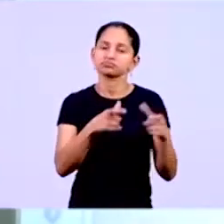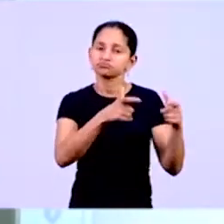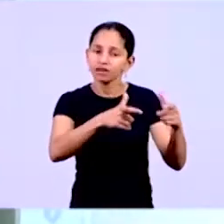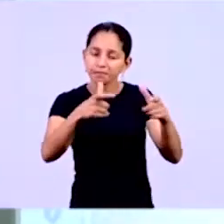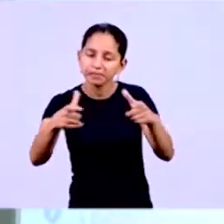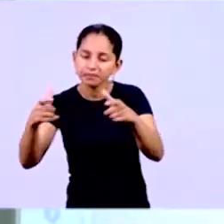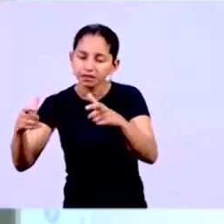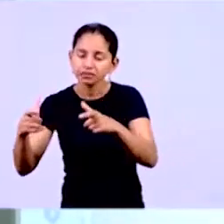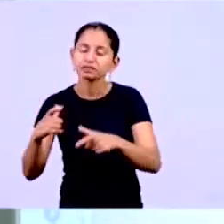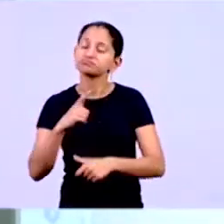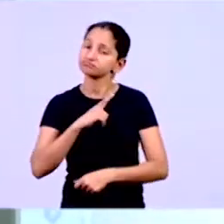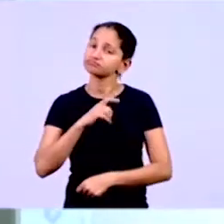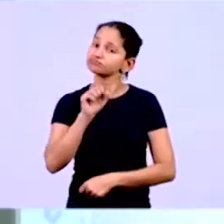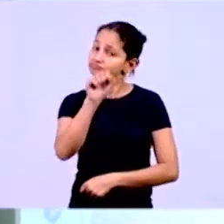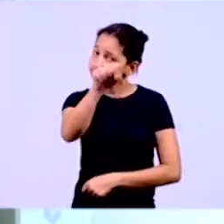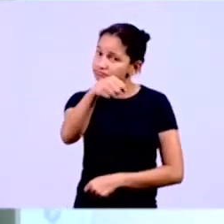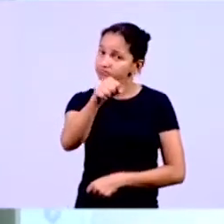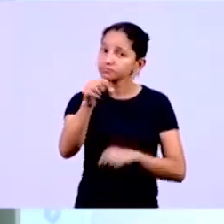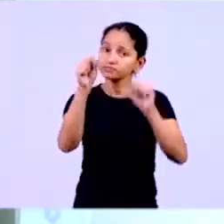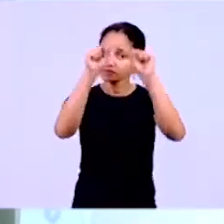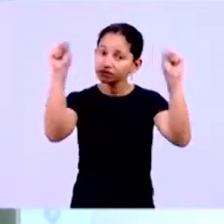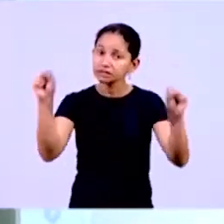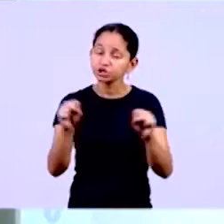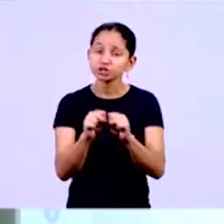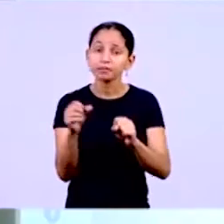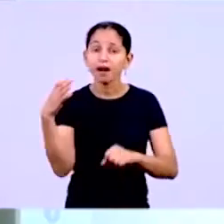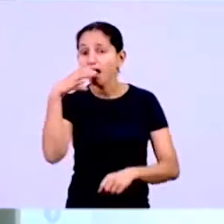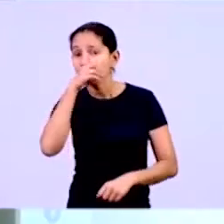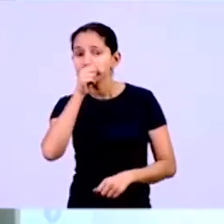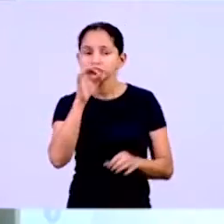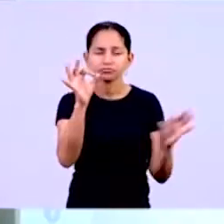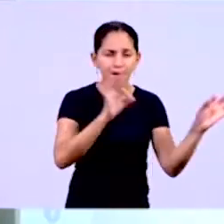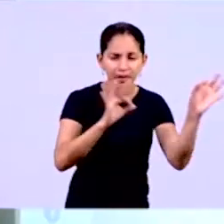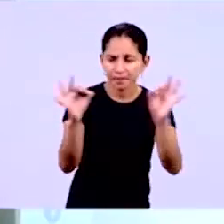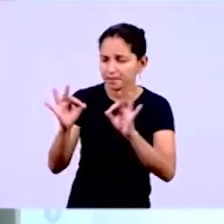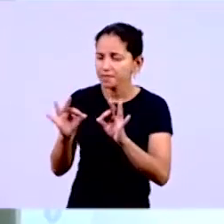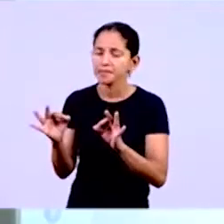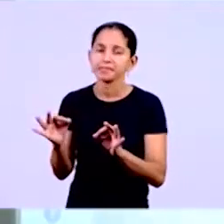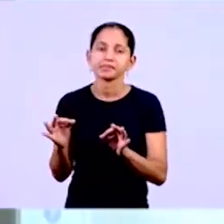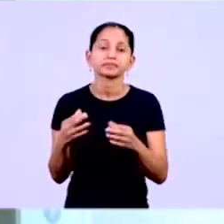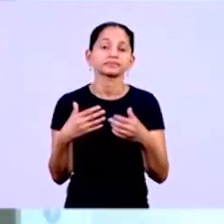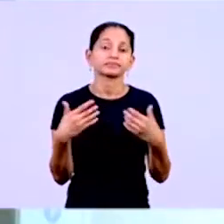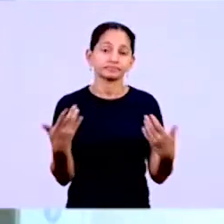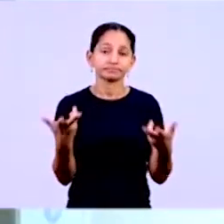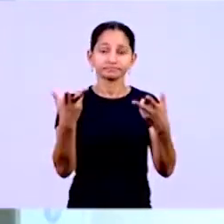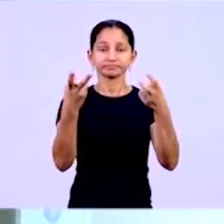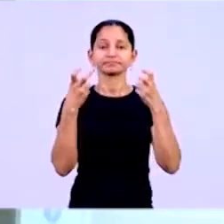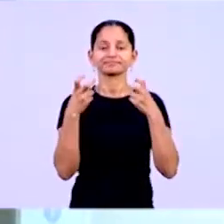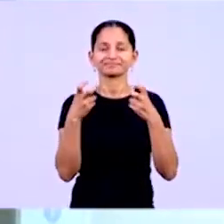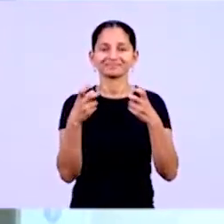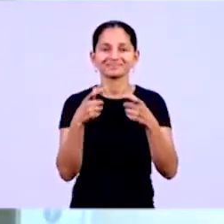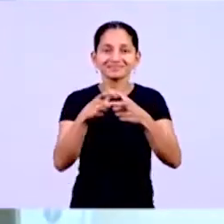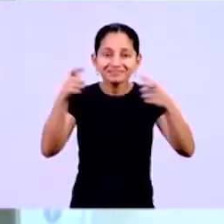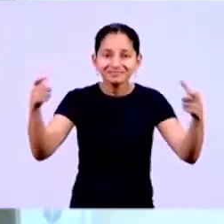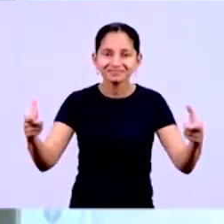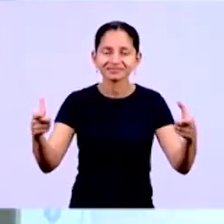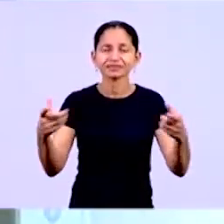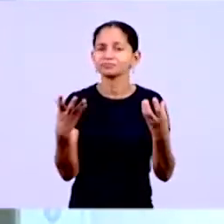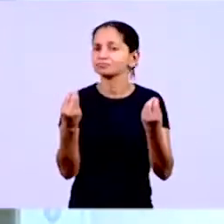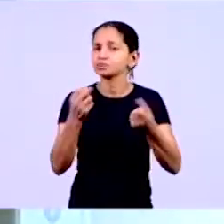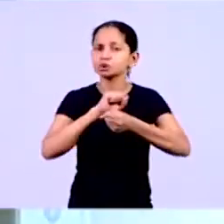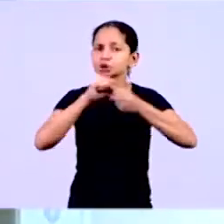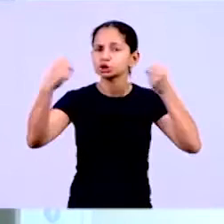grande capacidade de processamento. Eles precisam processar muitas transações a cada segundo. Então percebo que são empresas muito grandes que